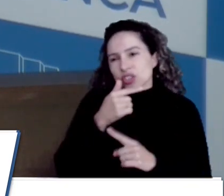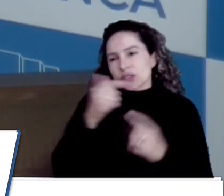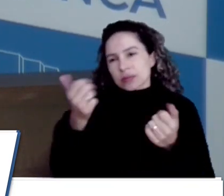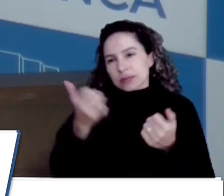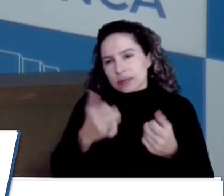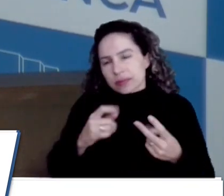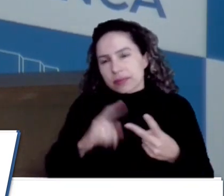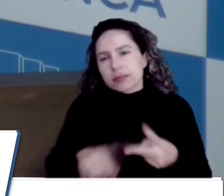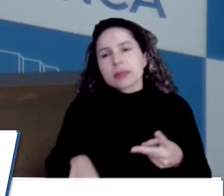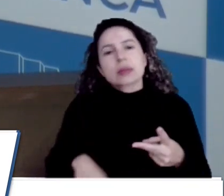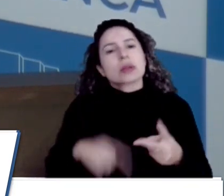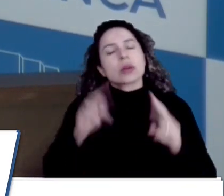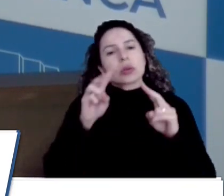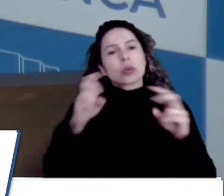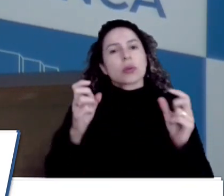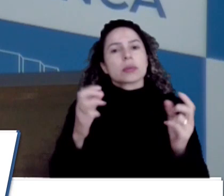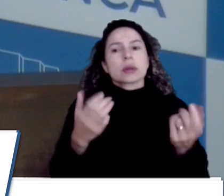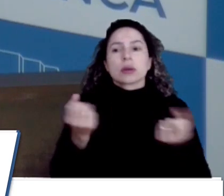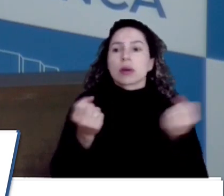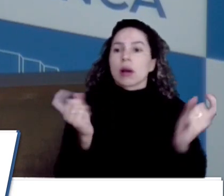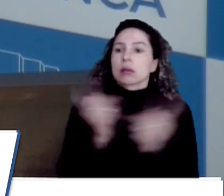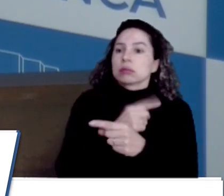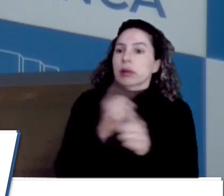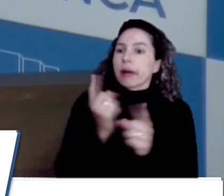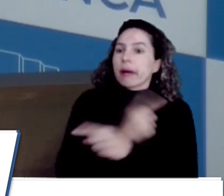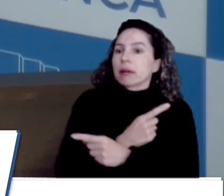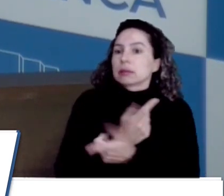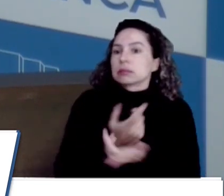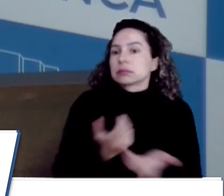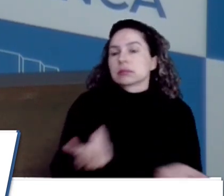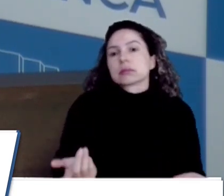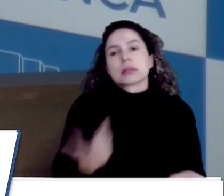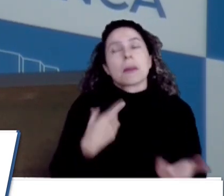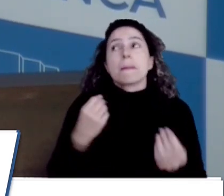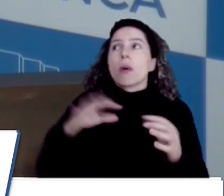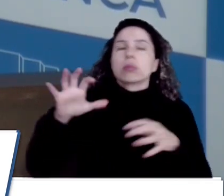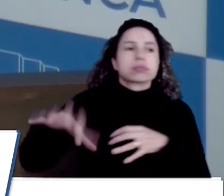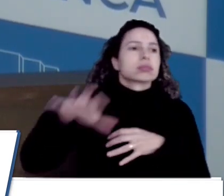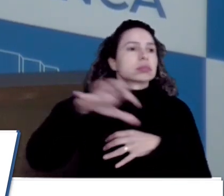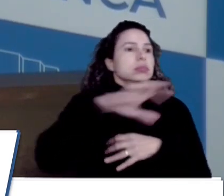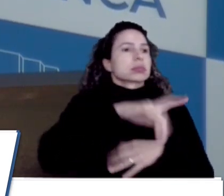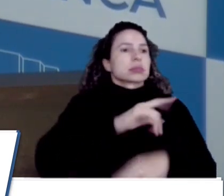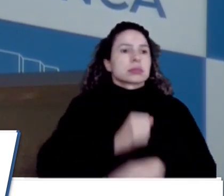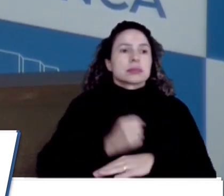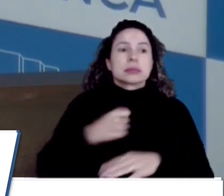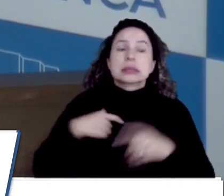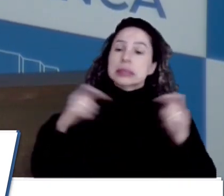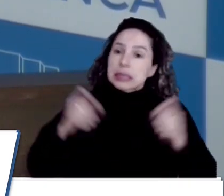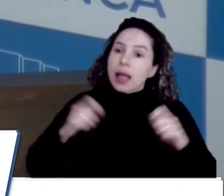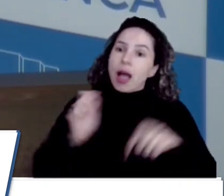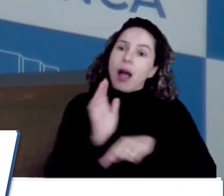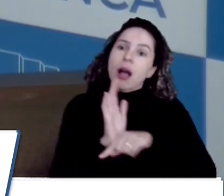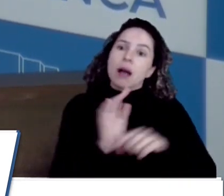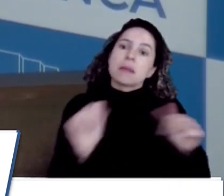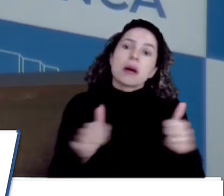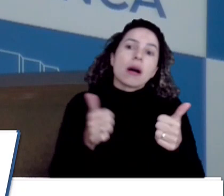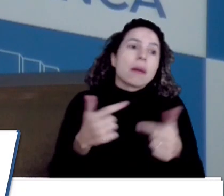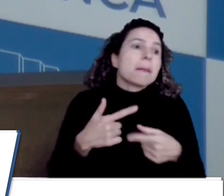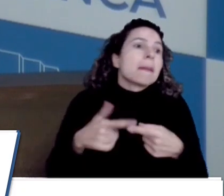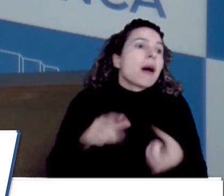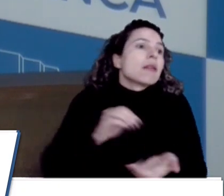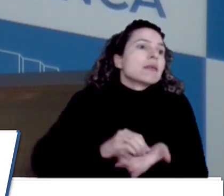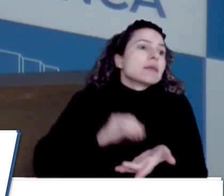a respeito do trânsito, Então, tem vários pontos da Cidade Franca que tem jeito de melhorar, mas falta